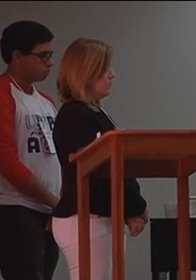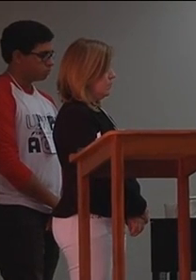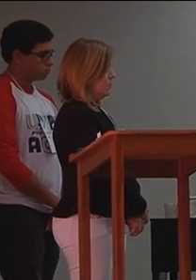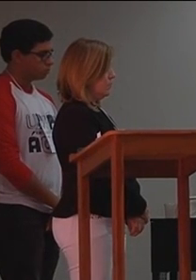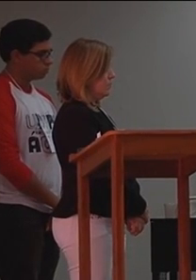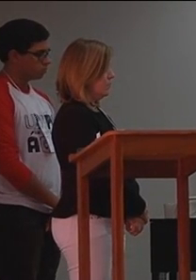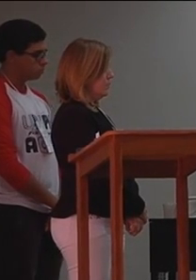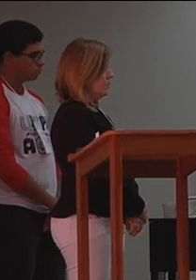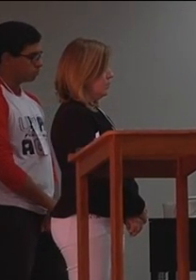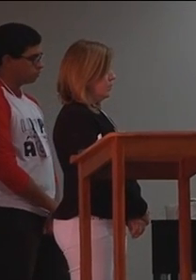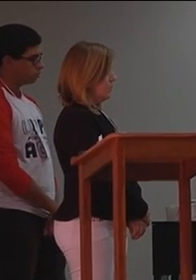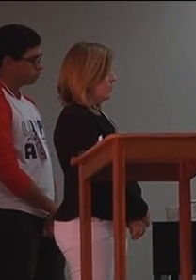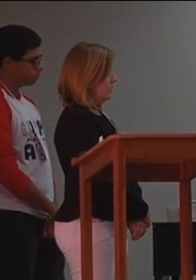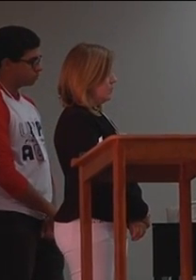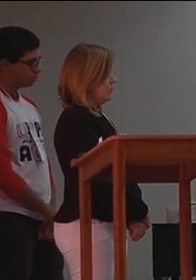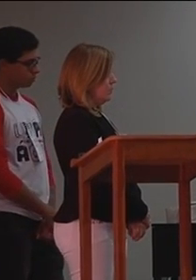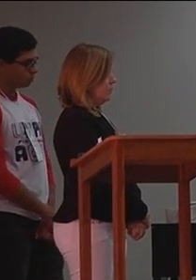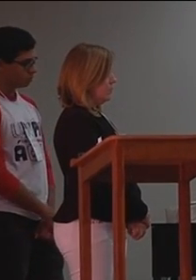desse princípio,